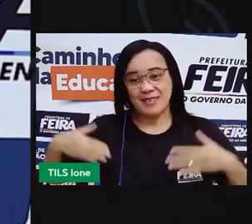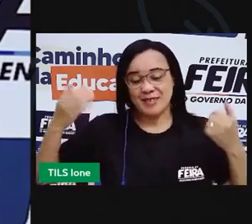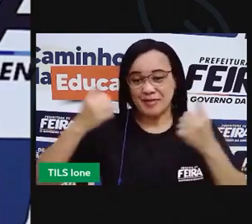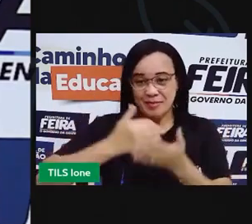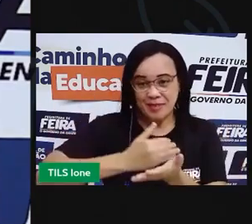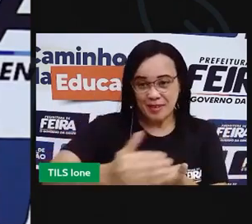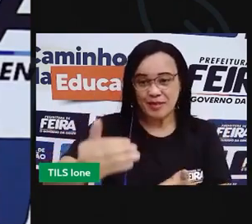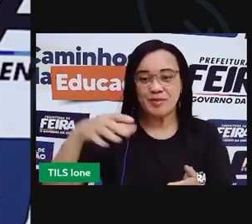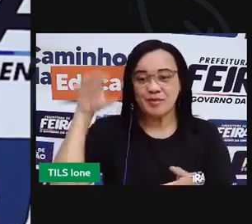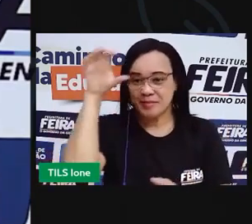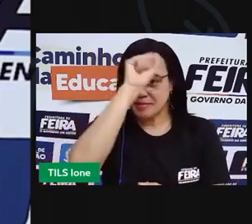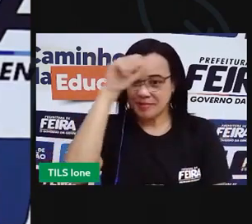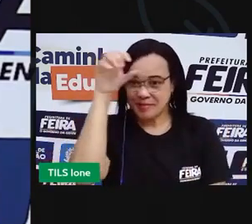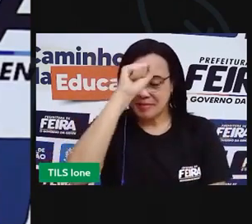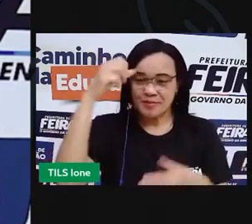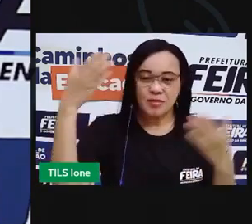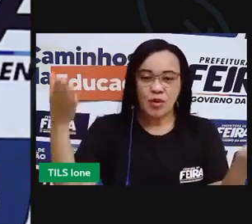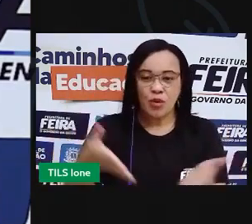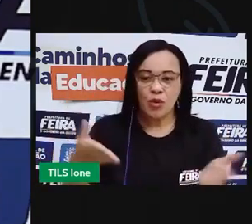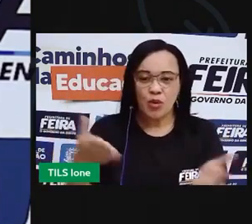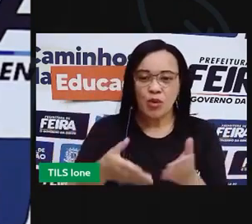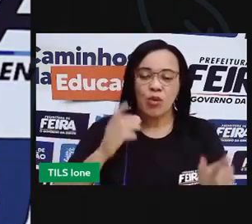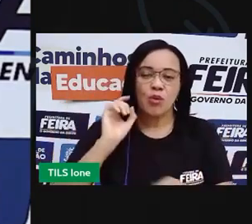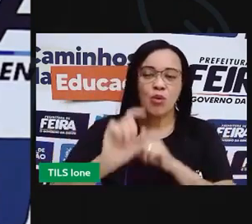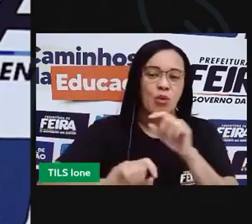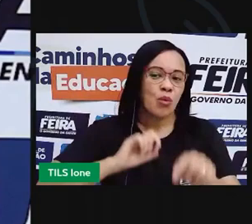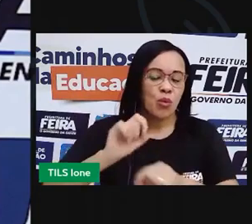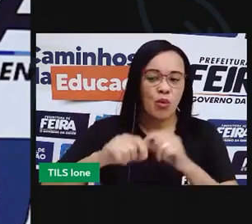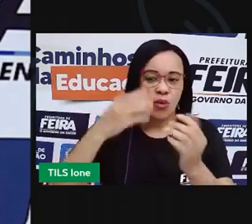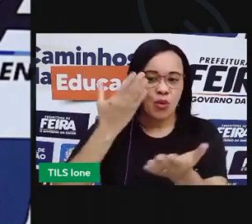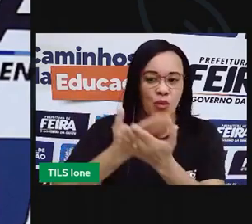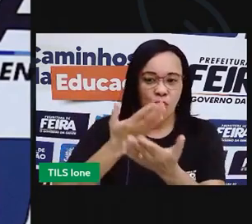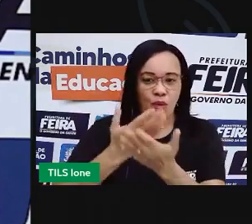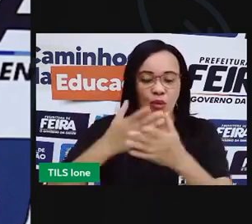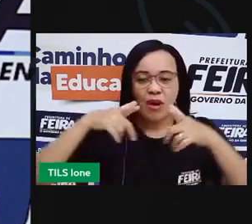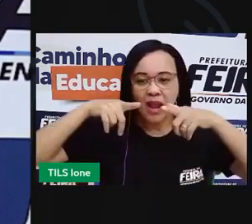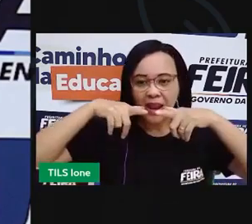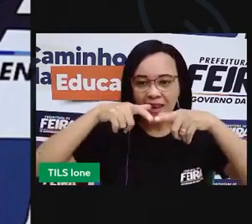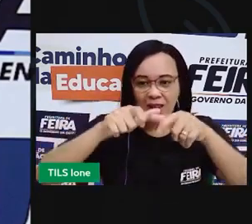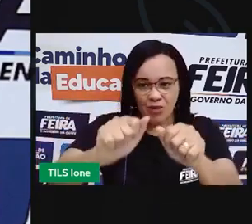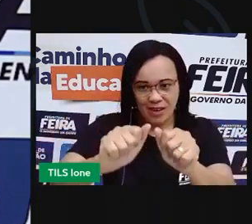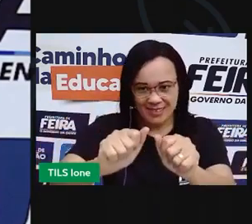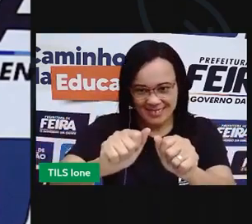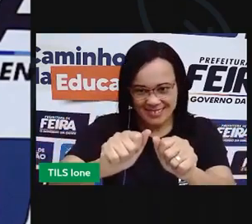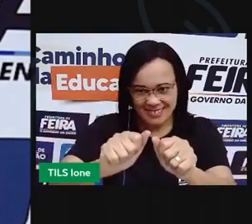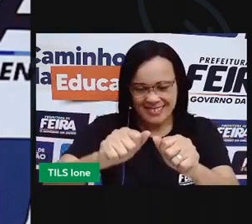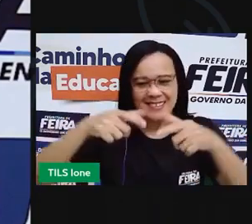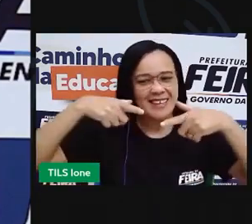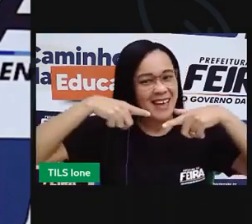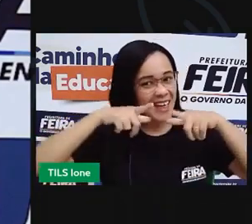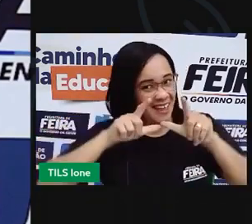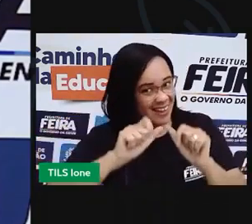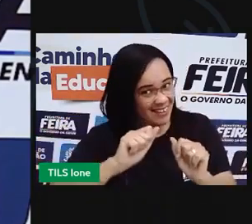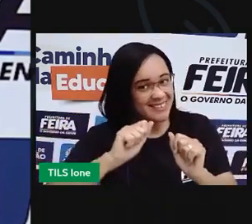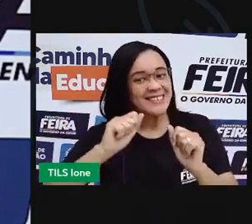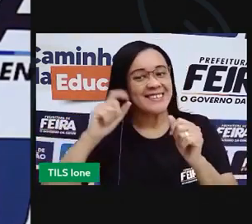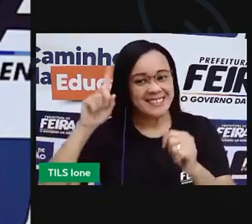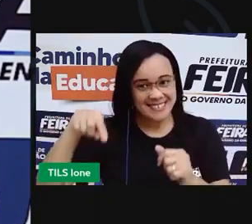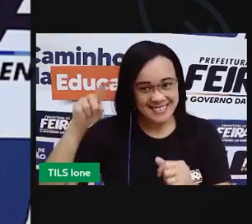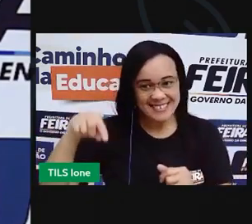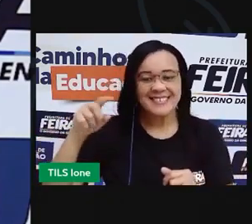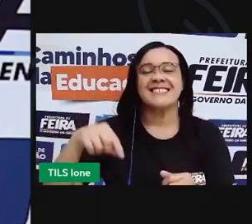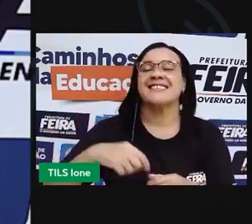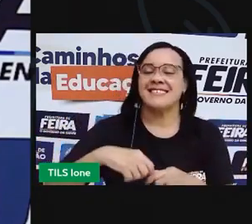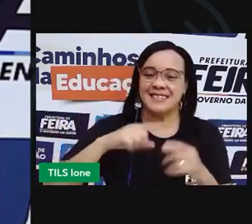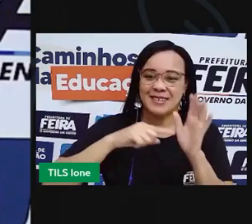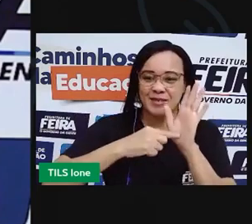de aprendizagem. Porque hoje a gente vai ter aula de linguagem. É isso aí. E eu já